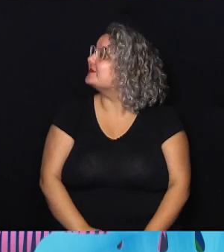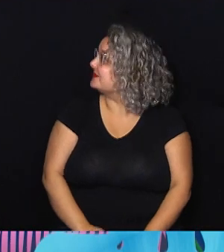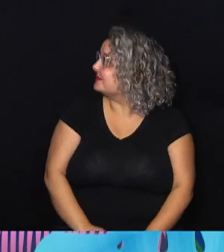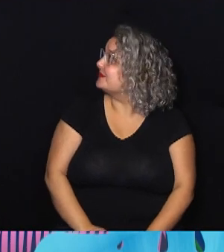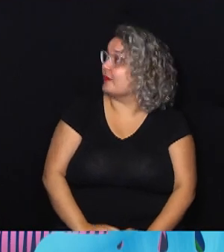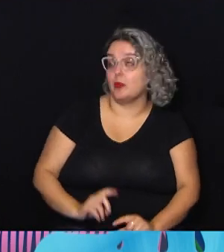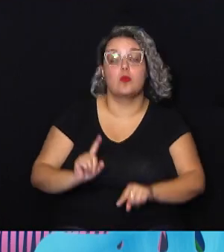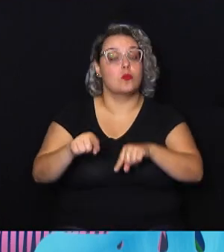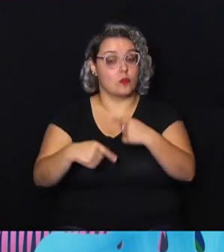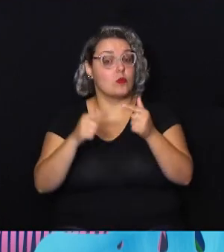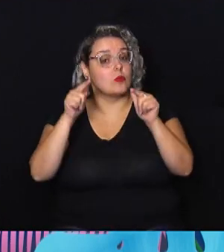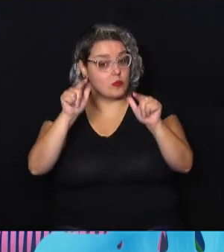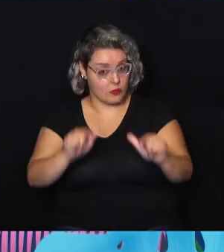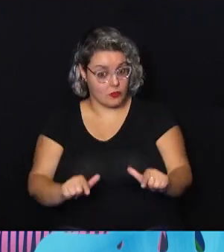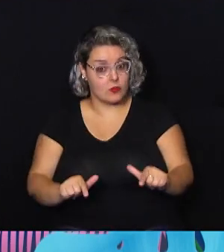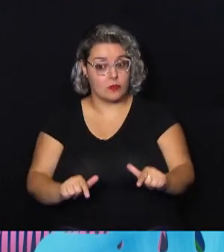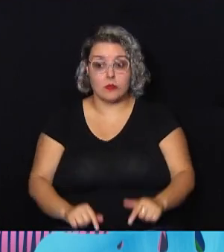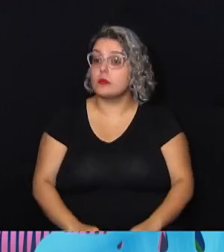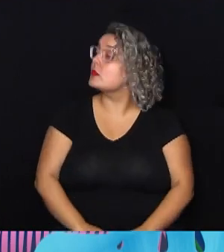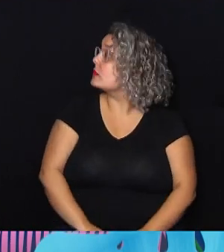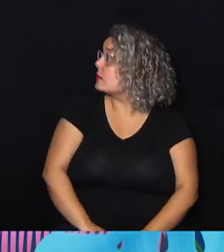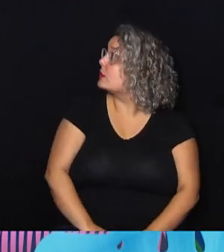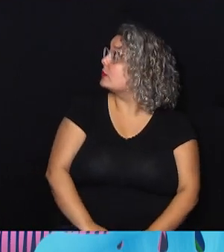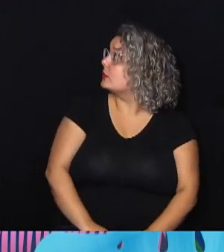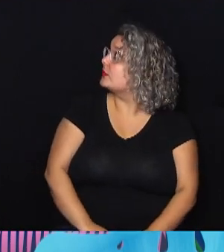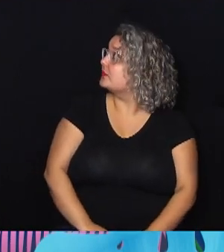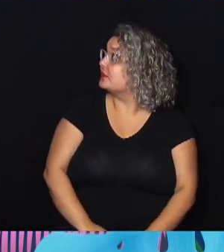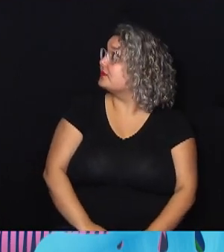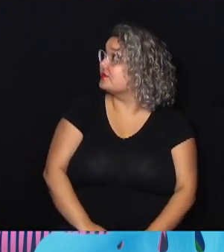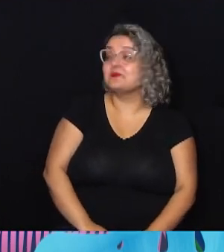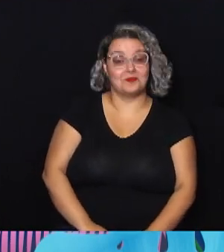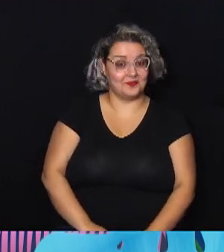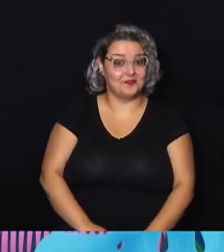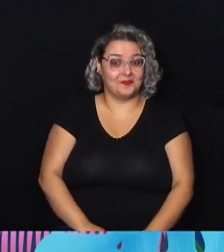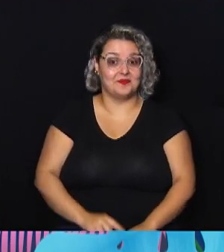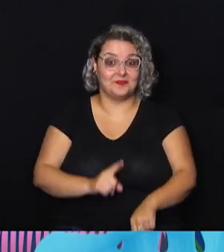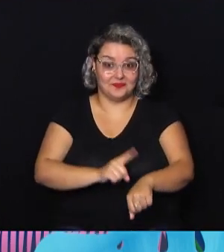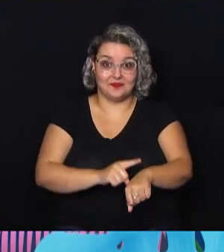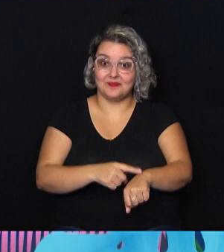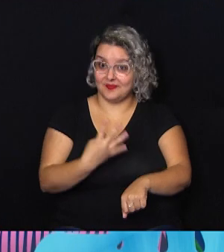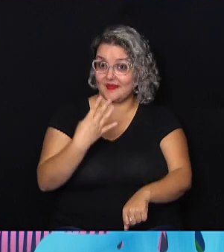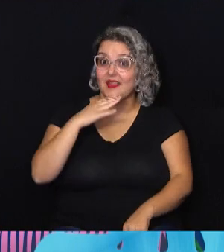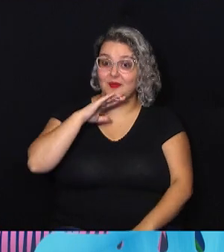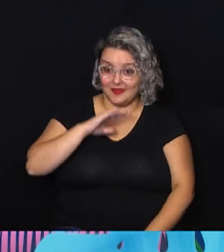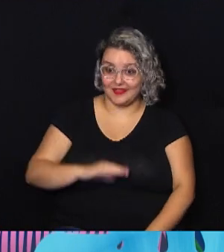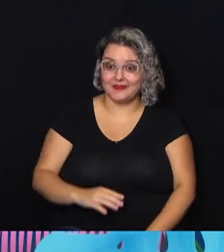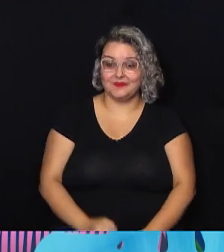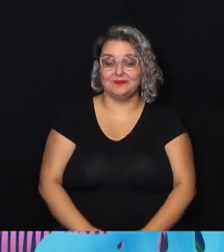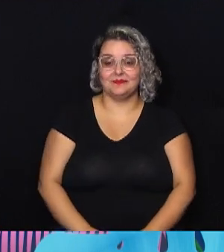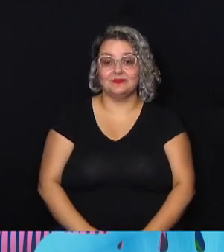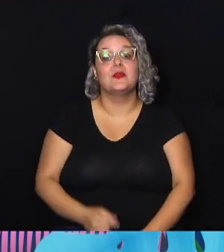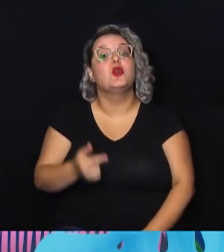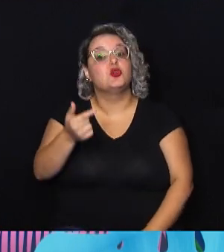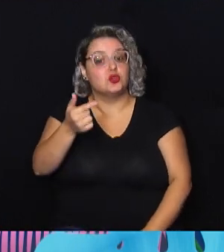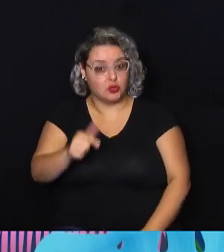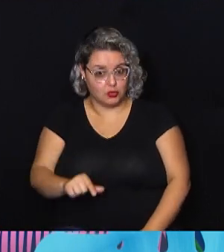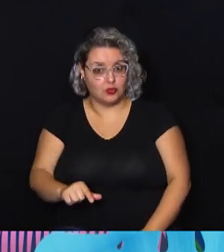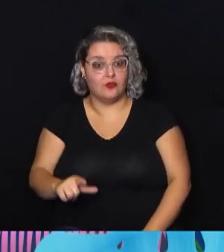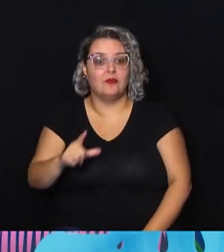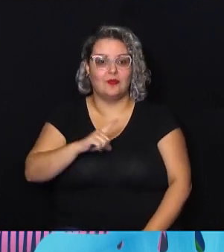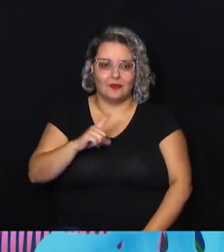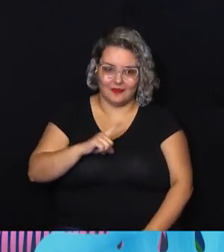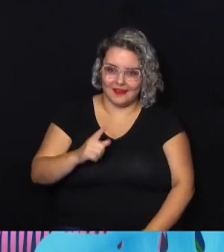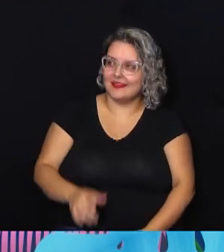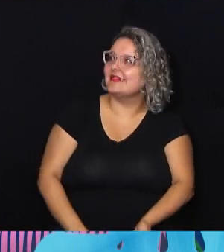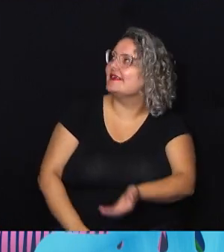Recreativo Escola de Samba Unidos do Xangai vai começar às 4 da tarde. Mais uma vez vai ter Roughneck,